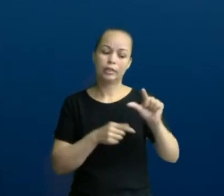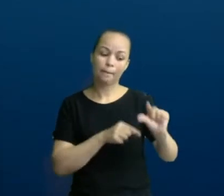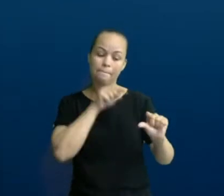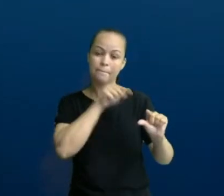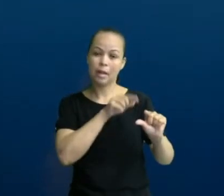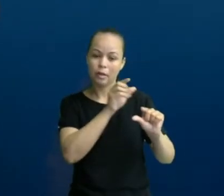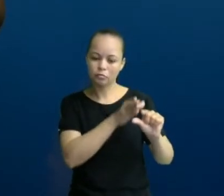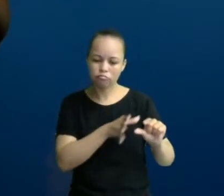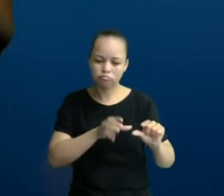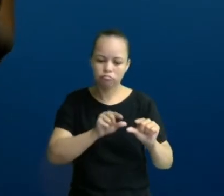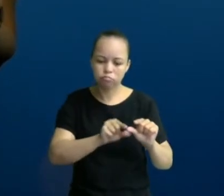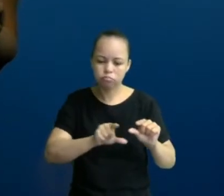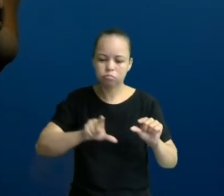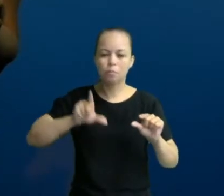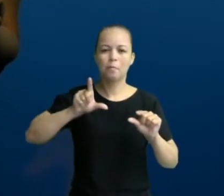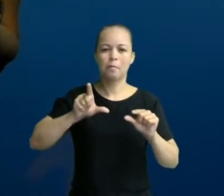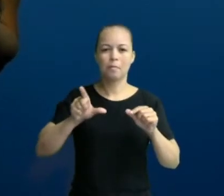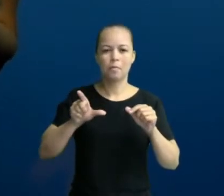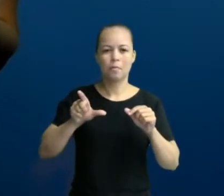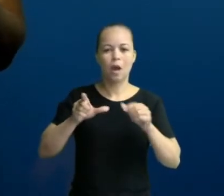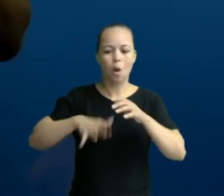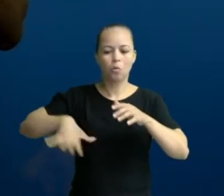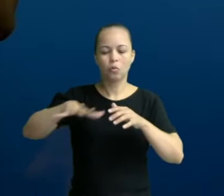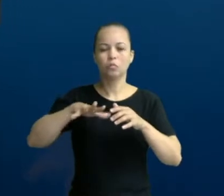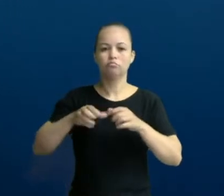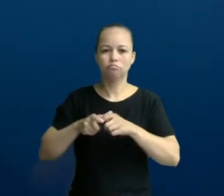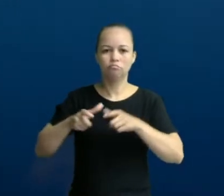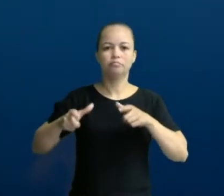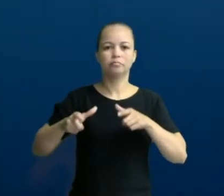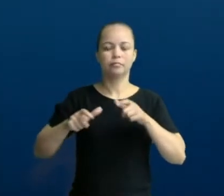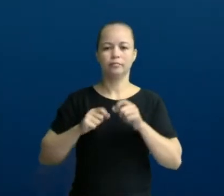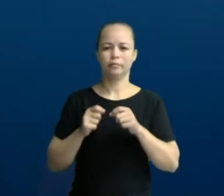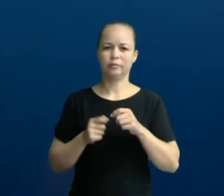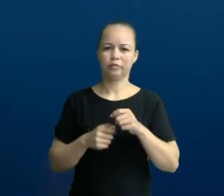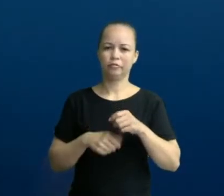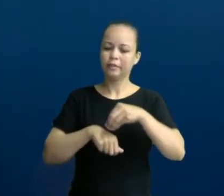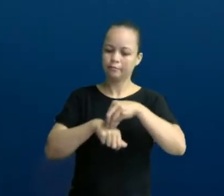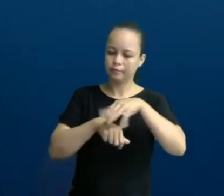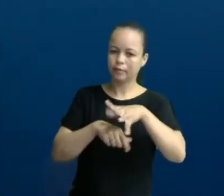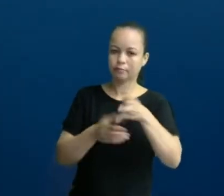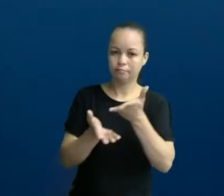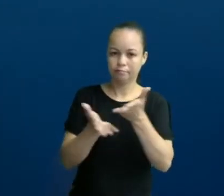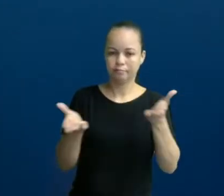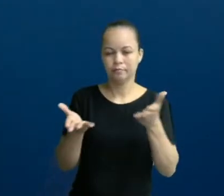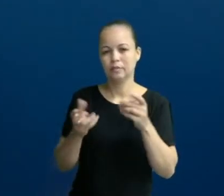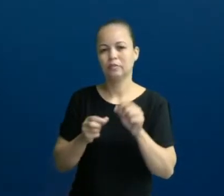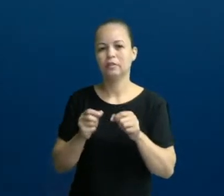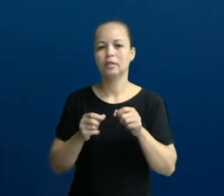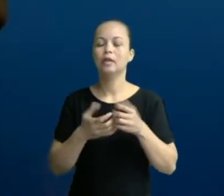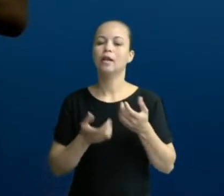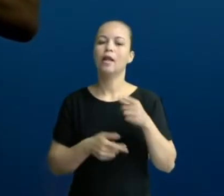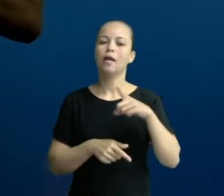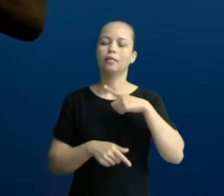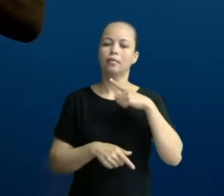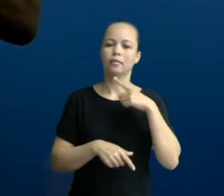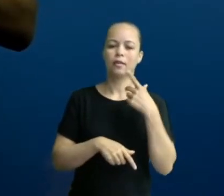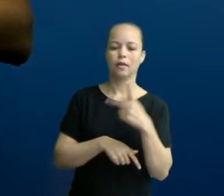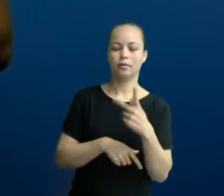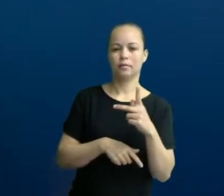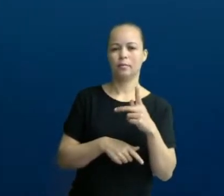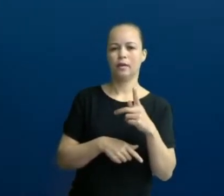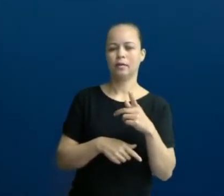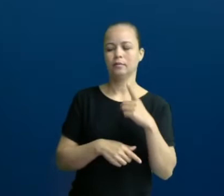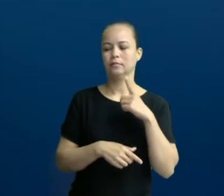menos concentrado para um ambiente mais concentrado. Então, fica essa dica aqui. Então, essa estrutura aqui tem essa função, para que